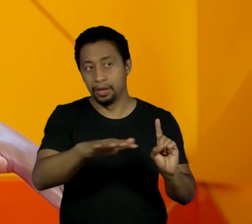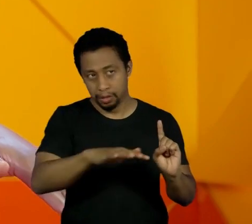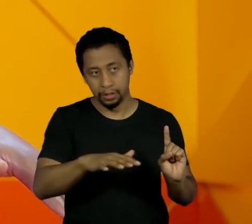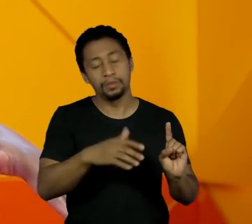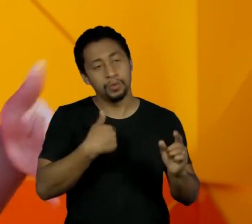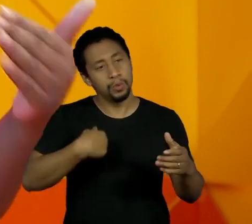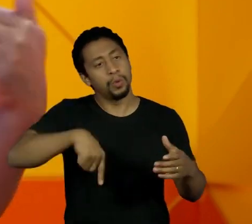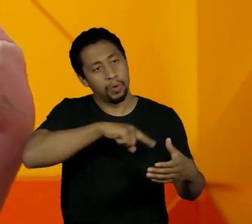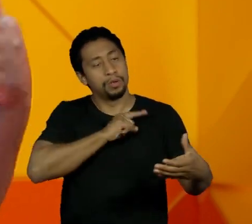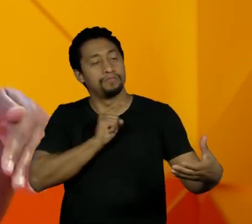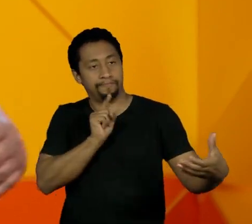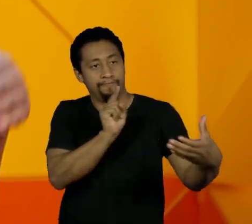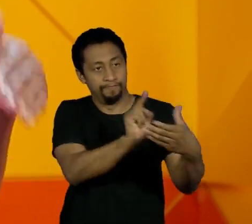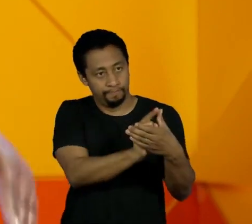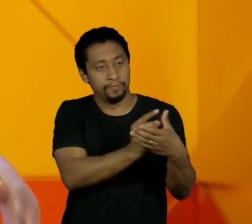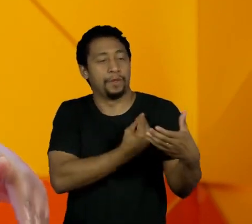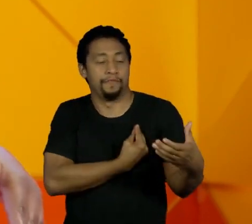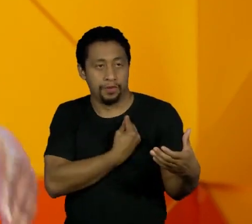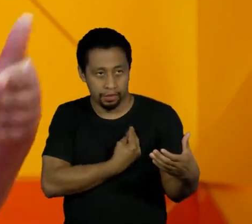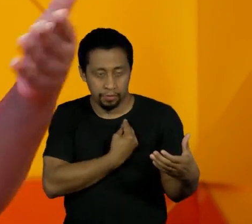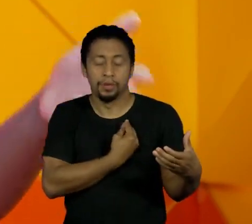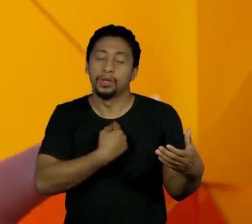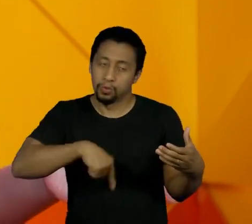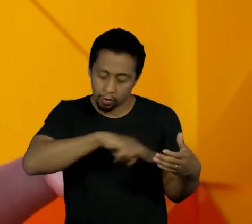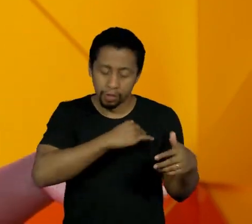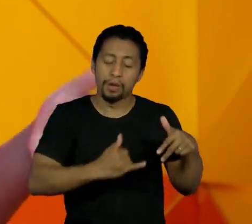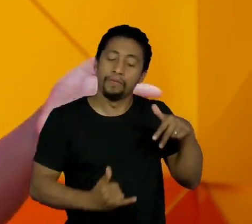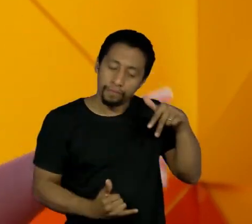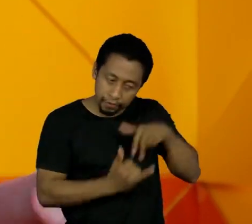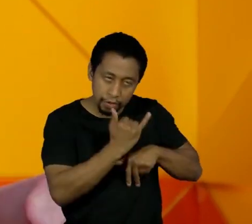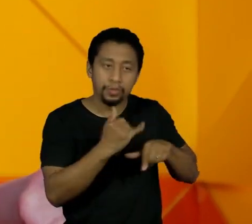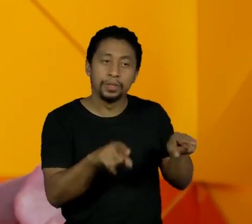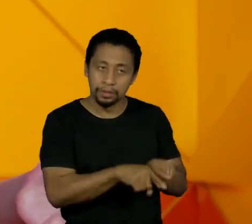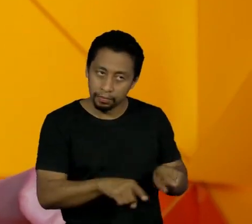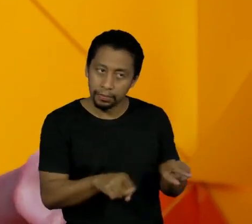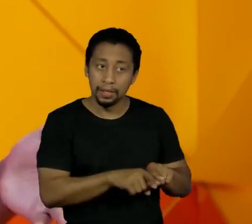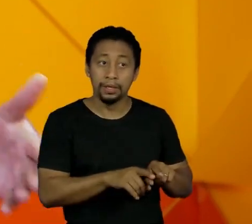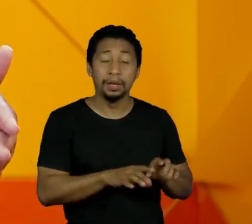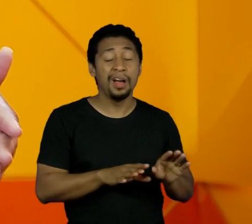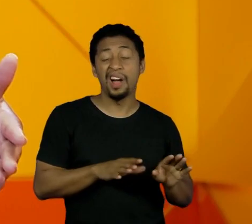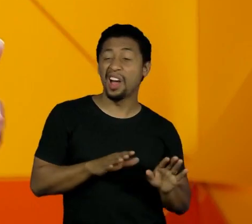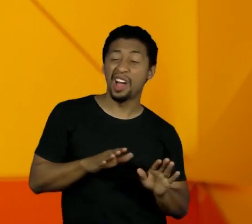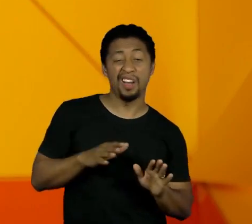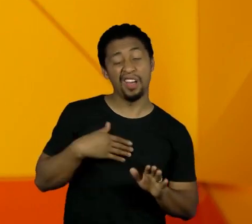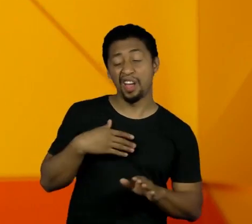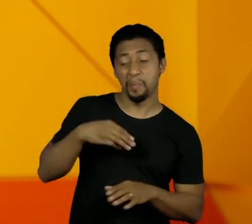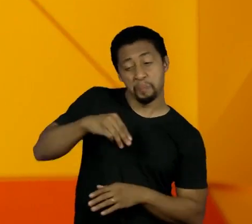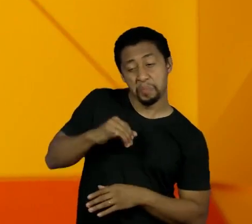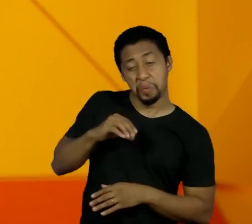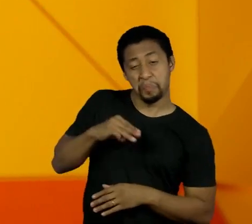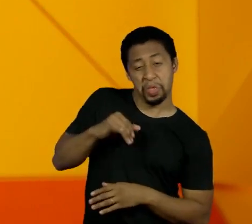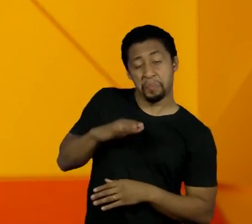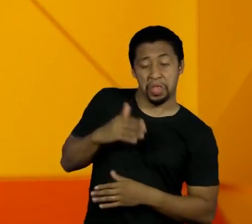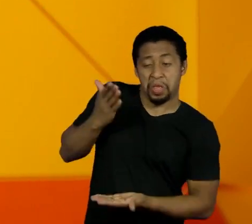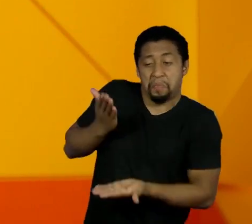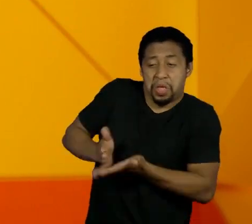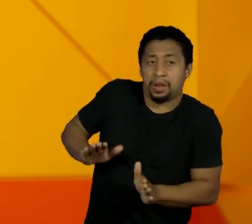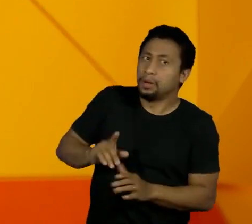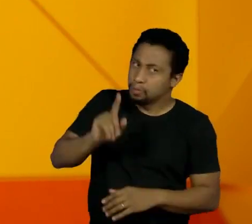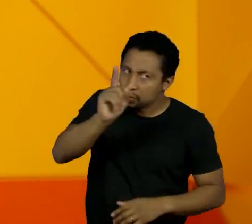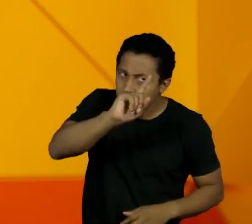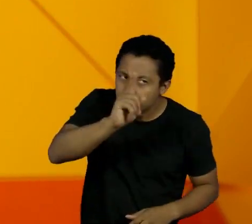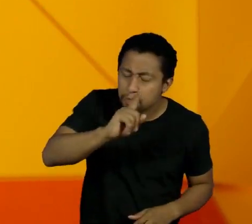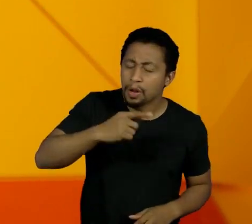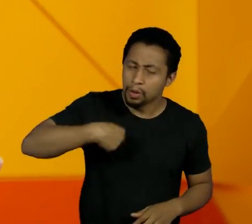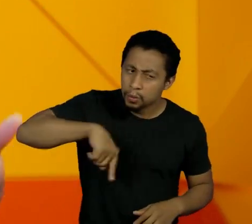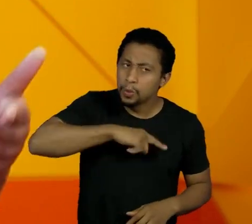fazemos parte, mas somos vítimas sim, embora digam, deixe de vitimismo, não se trata de vitimismo, mas